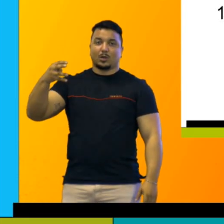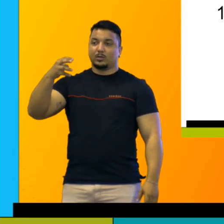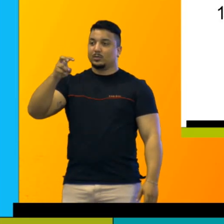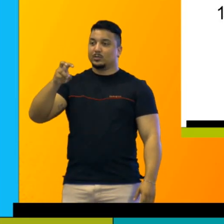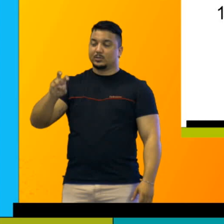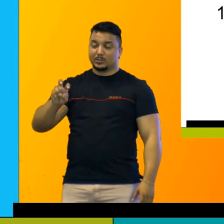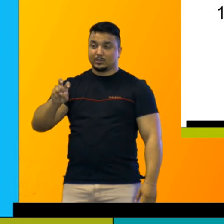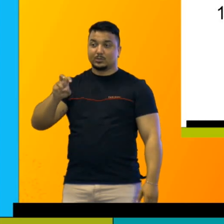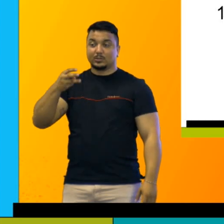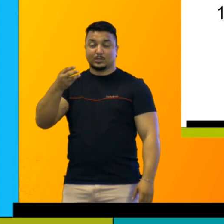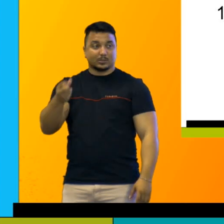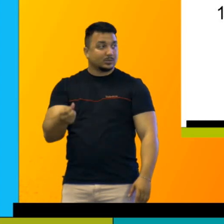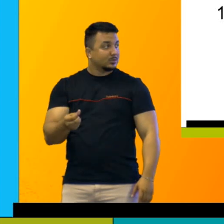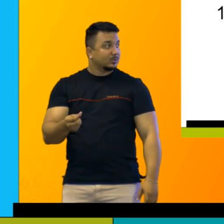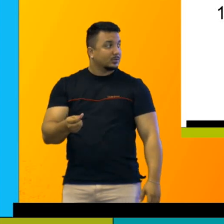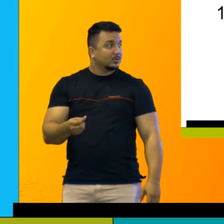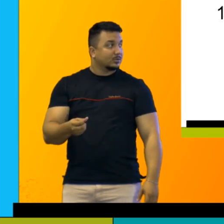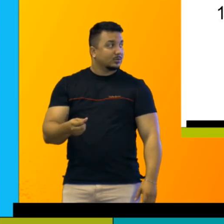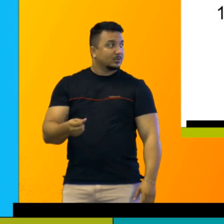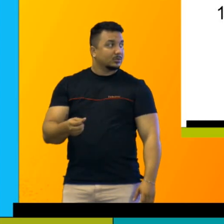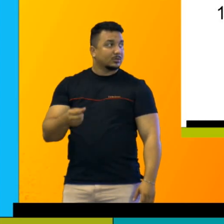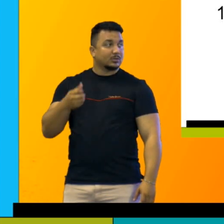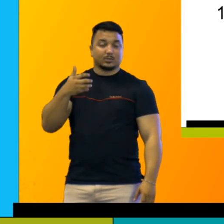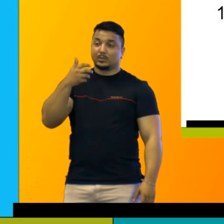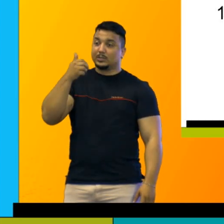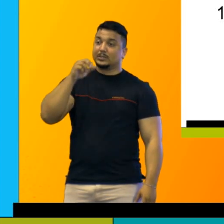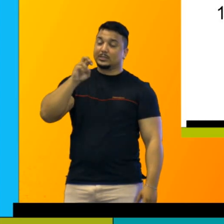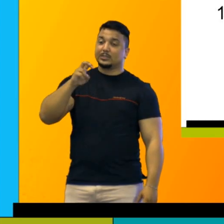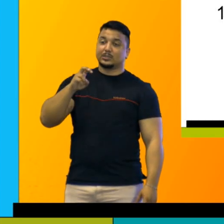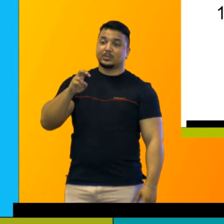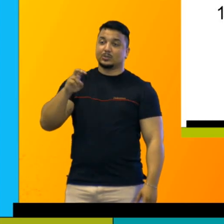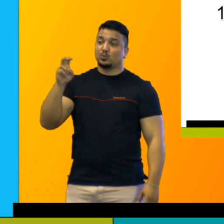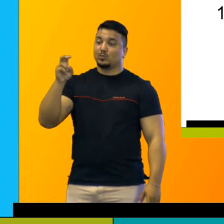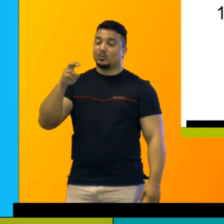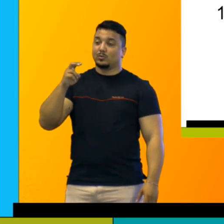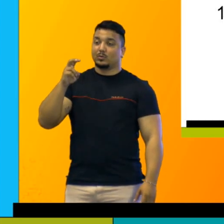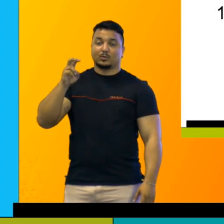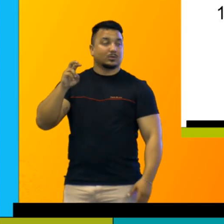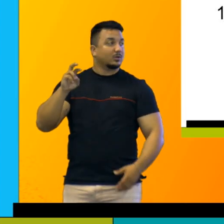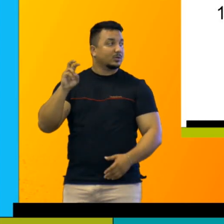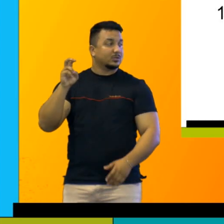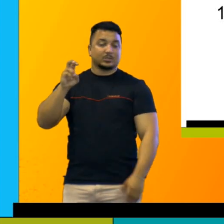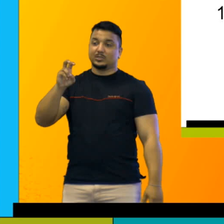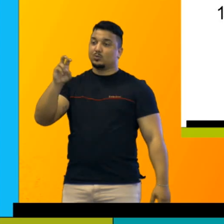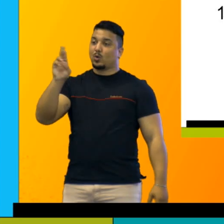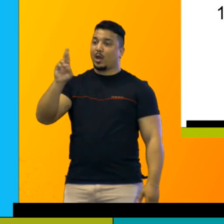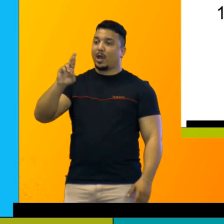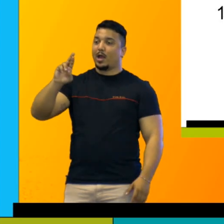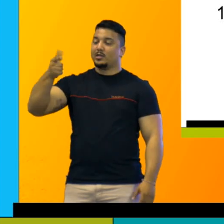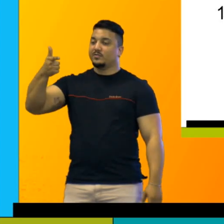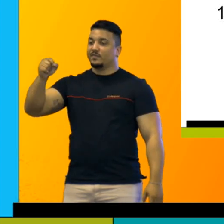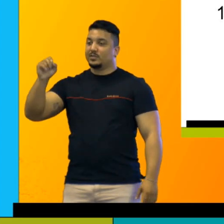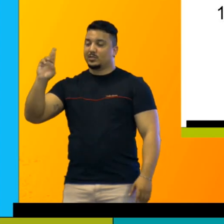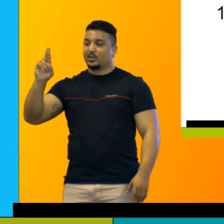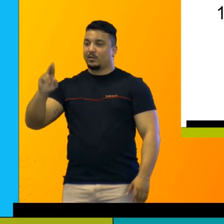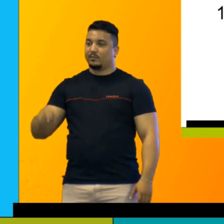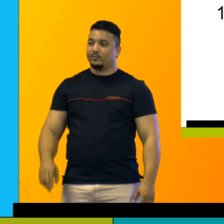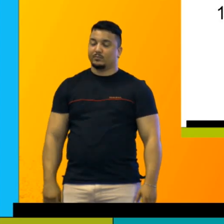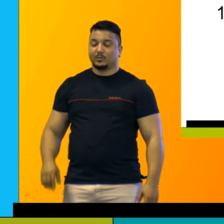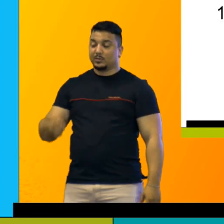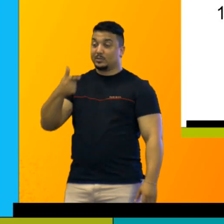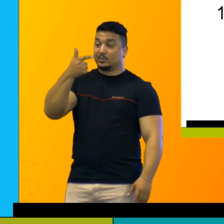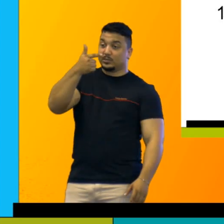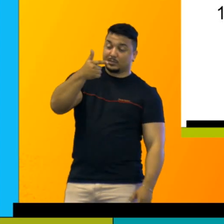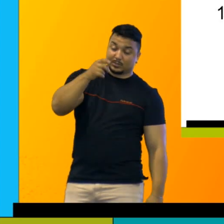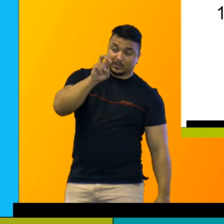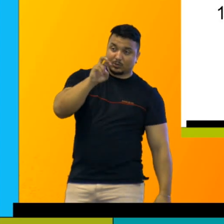34,50, 35,50, 36,50, 37,50, com mais 20 centavos. 5,20. Fechou. Tudo de cabeça.